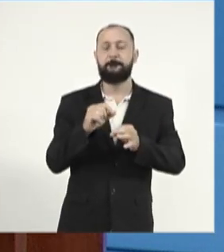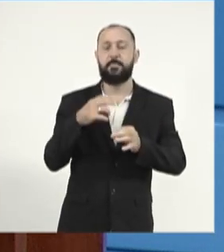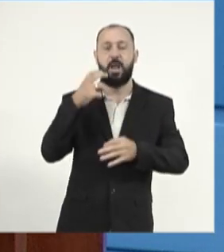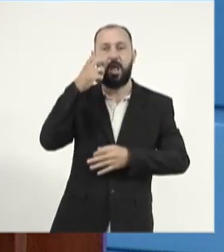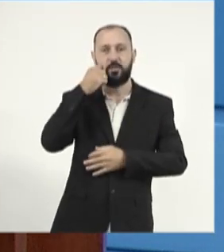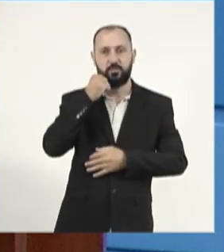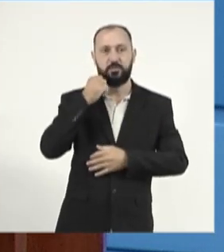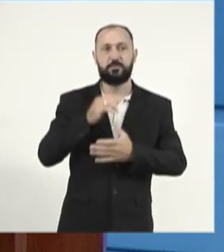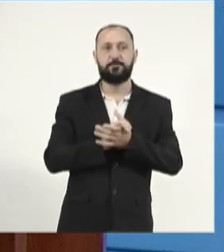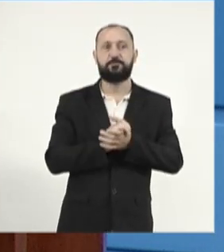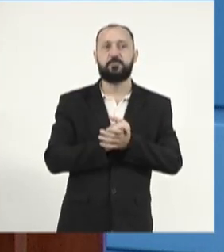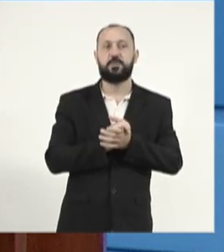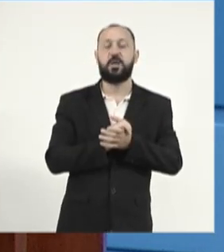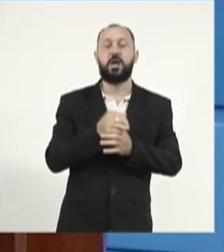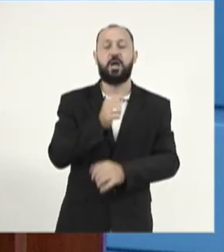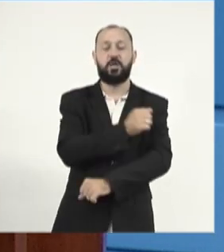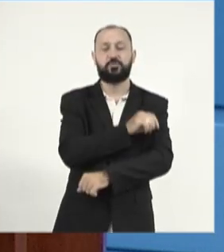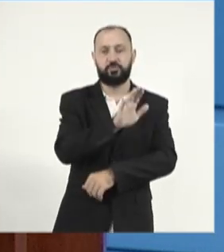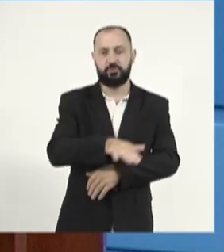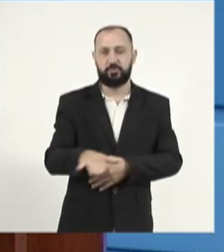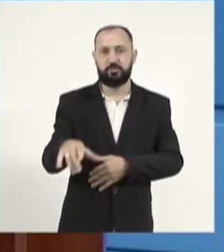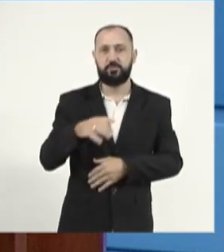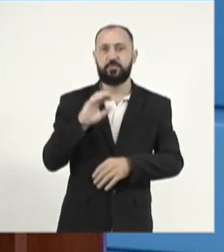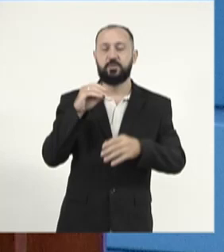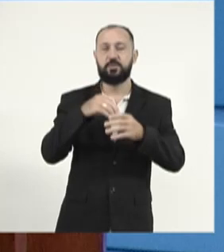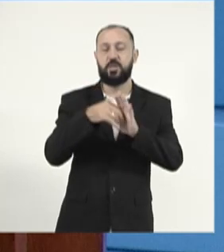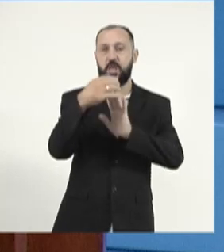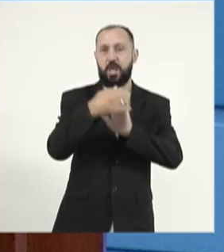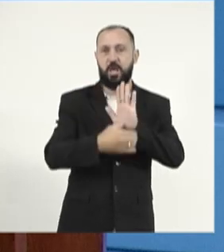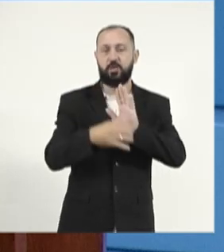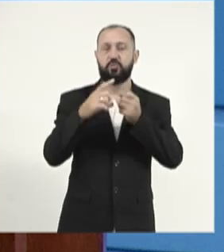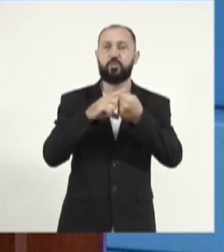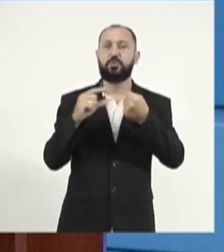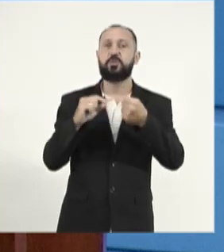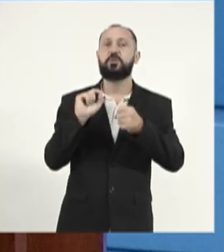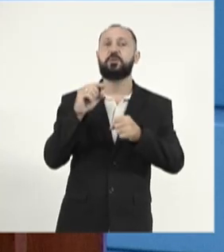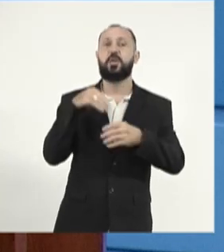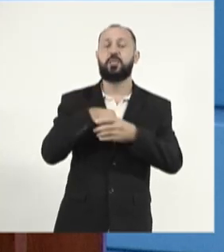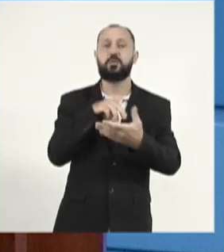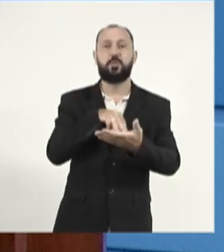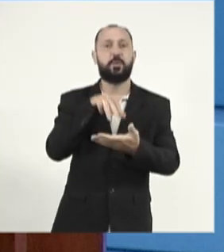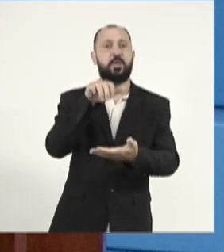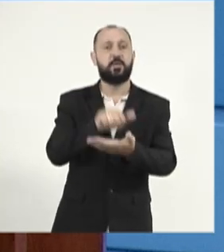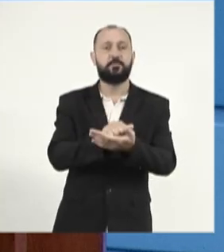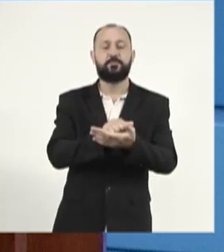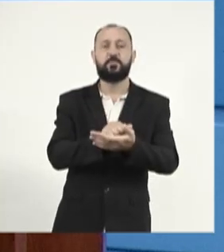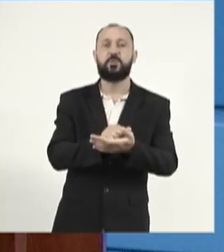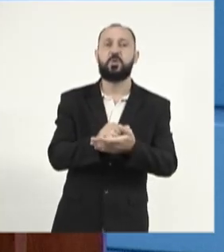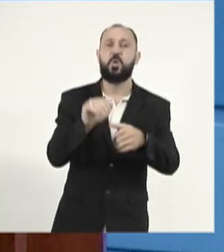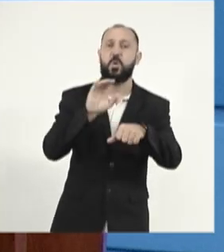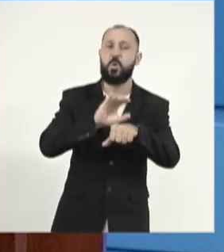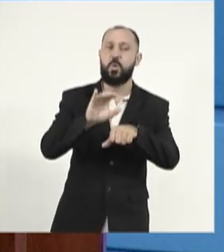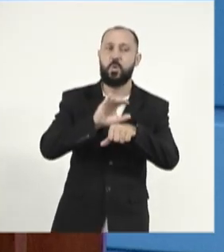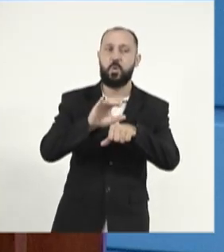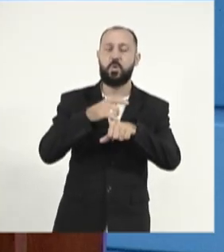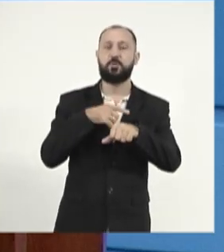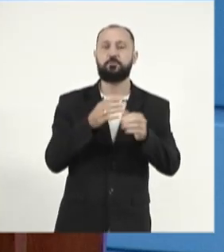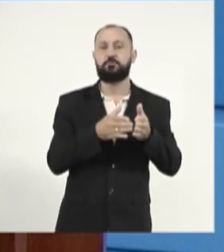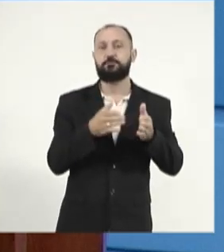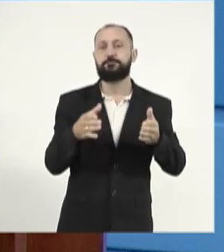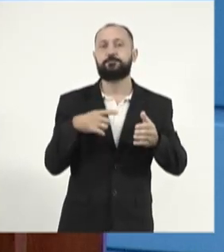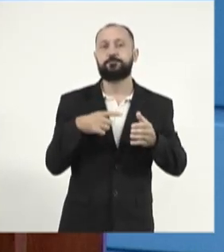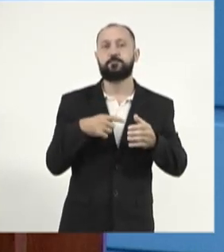adoção. As estudantes referidas no caput desse artigo, que estejam matriculadas em cursos com prazos de